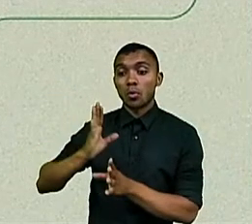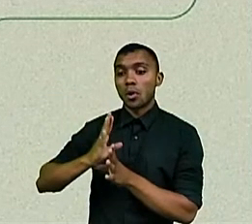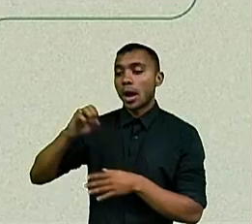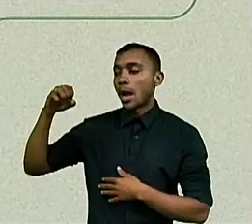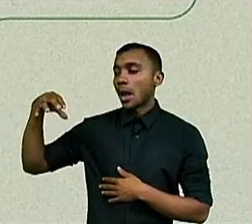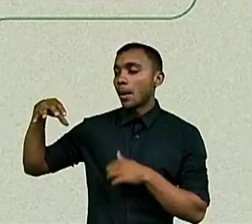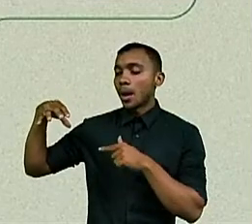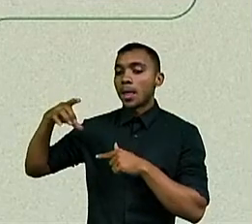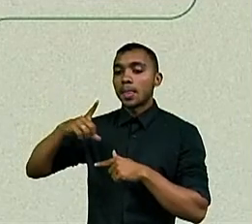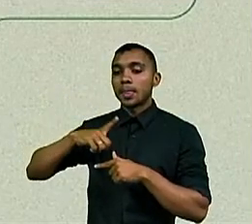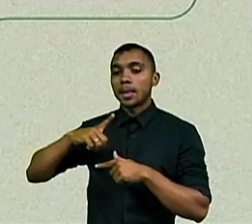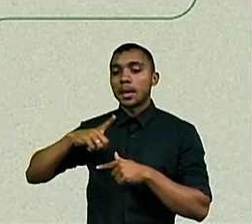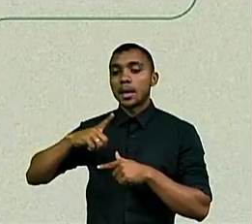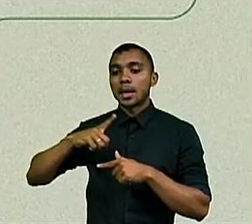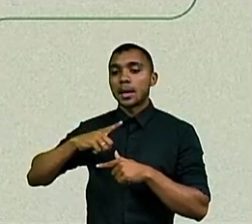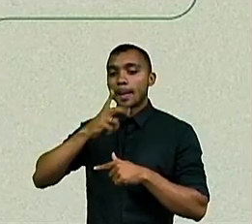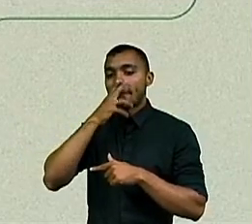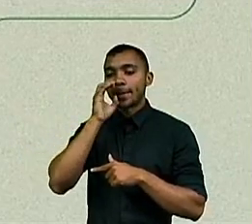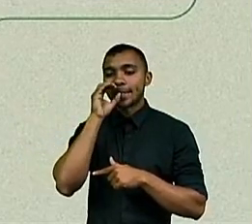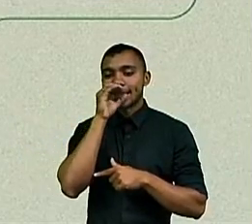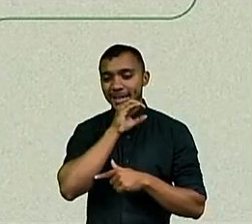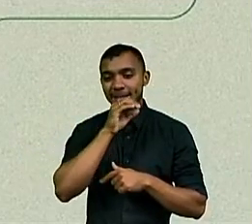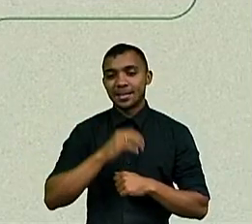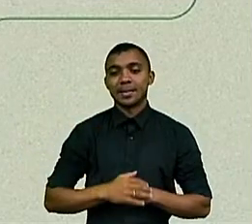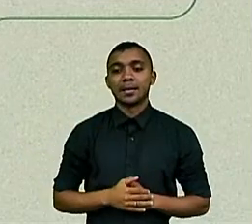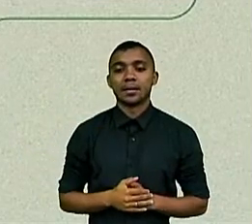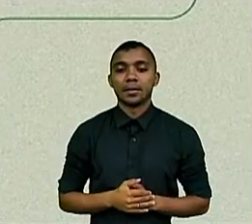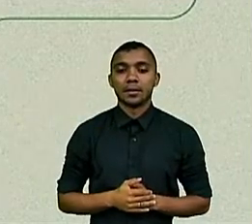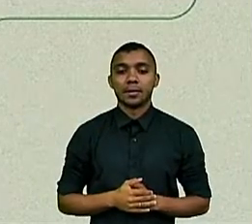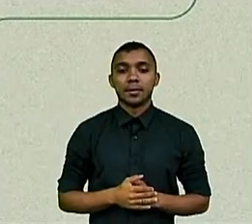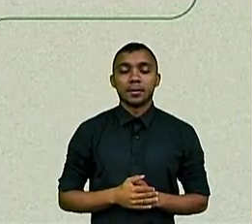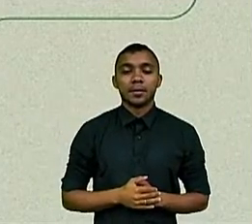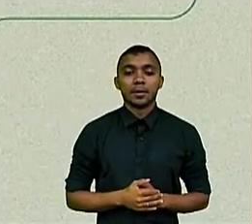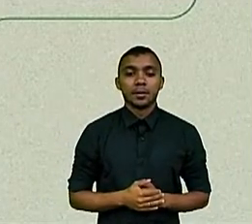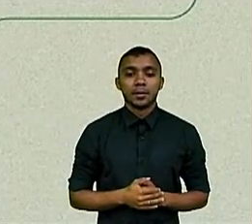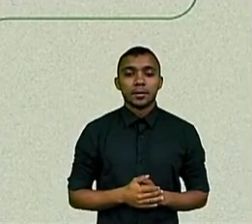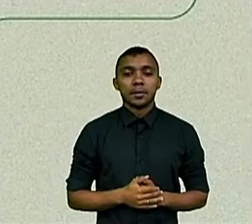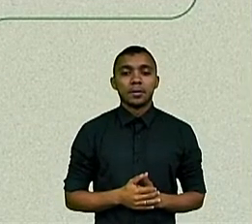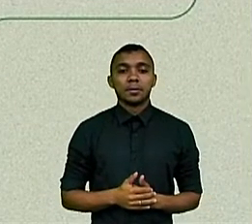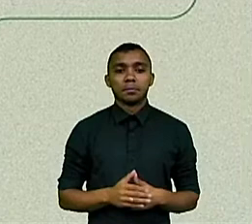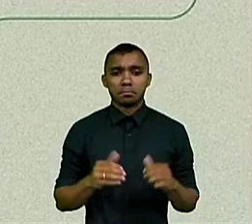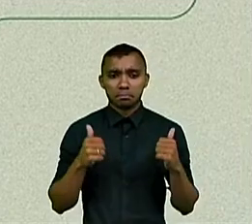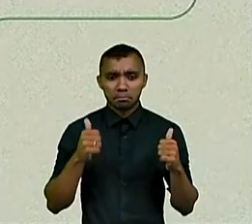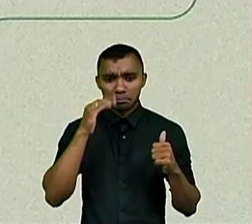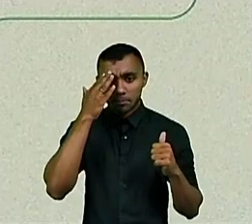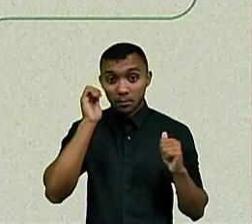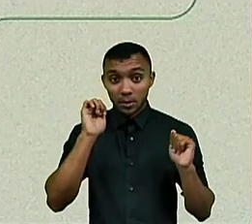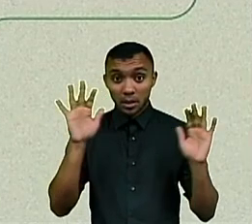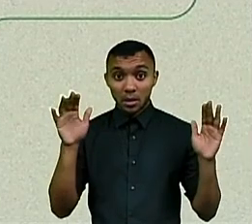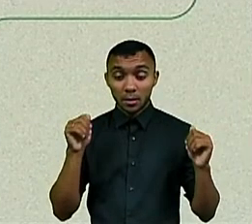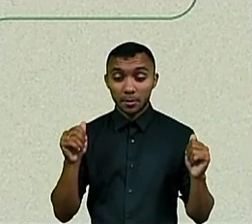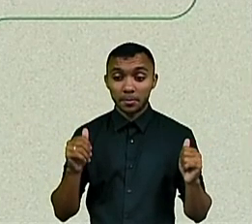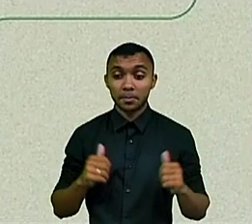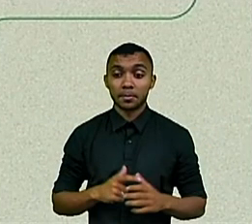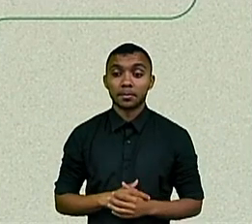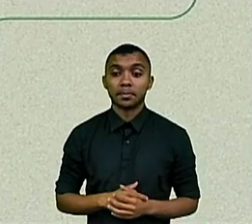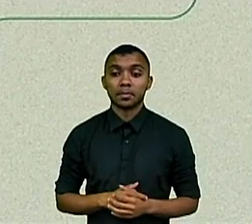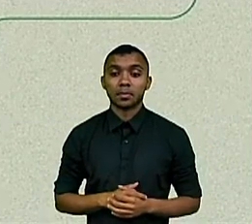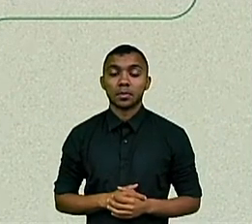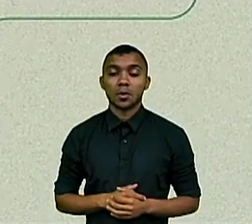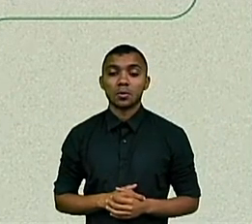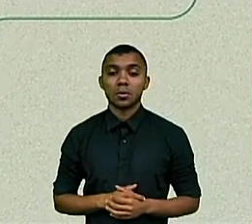emite radiação eletromagnética Ok tudo bem Galera vocês estão vivos